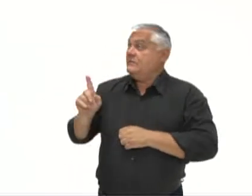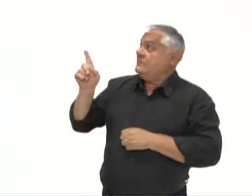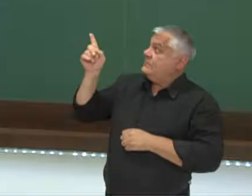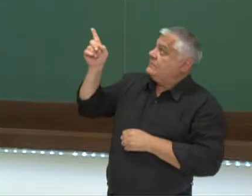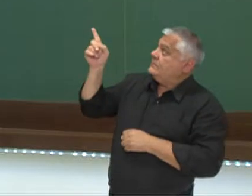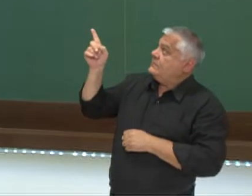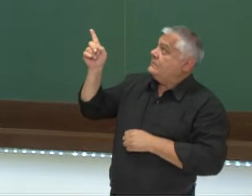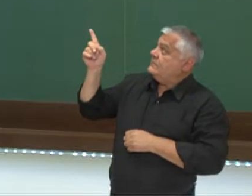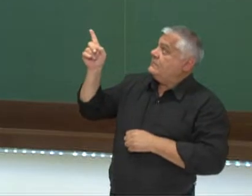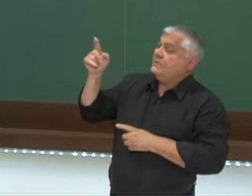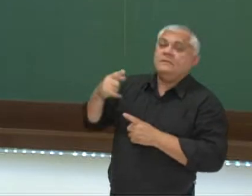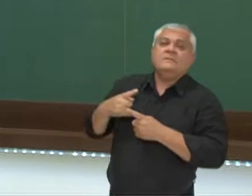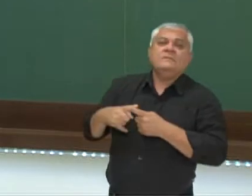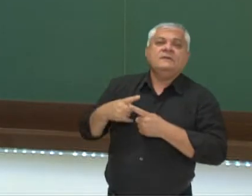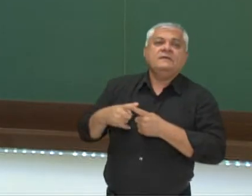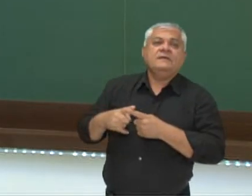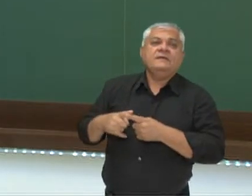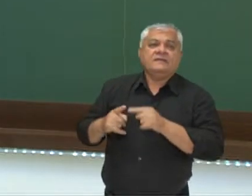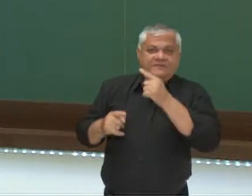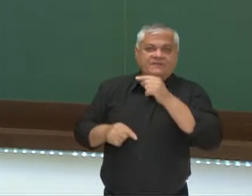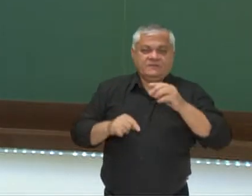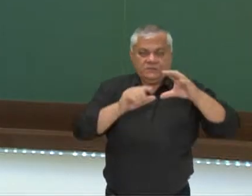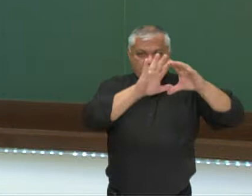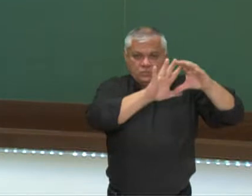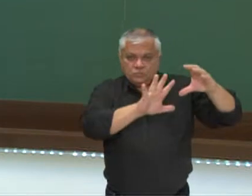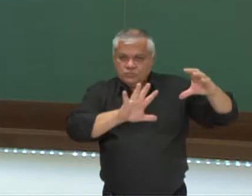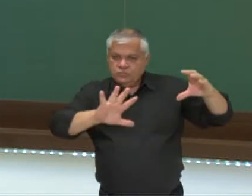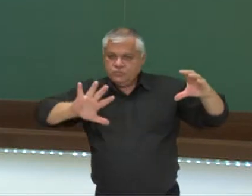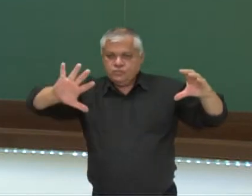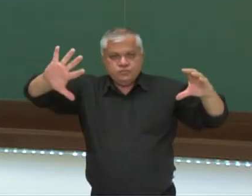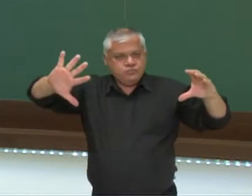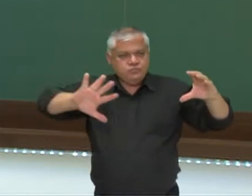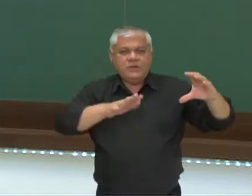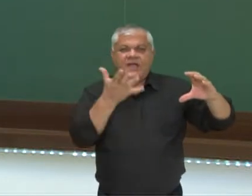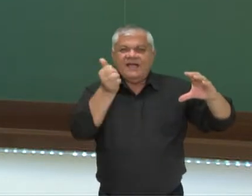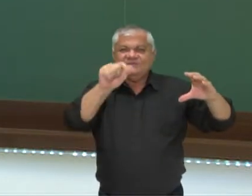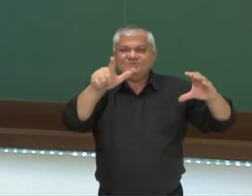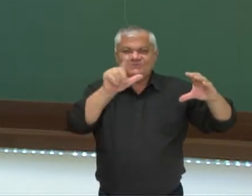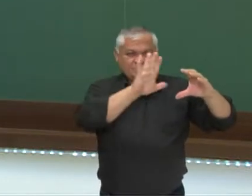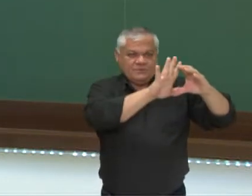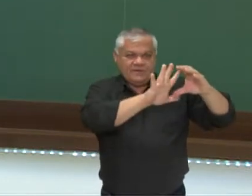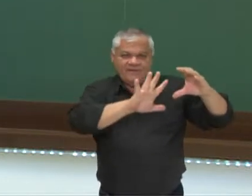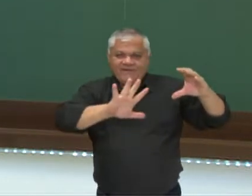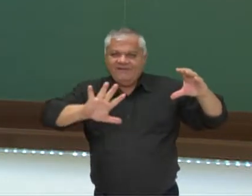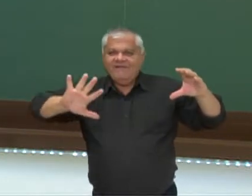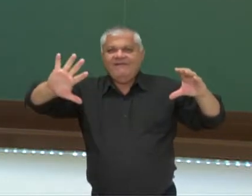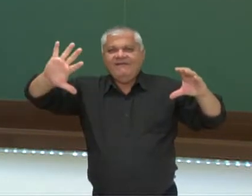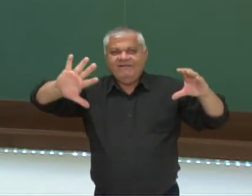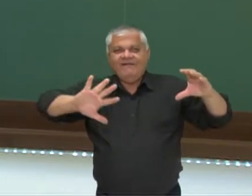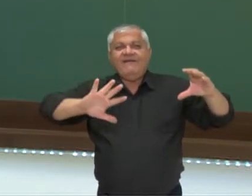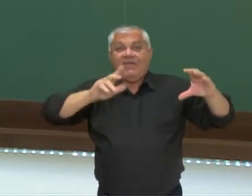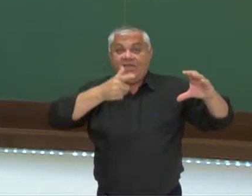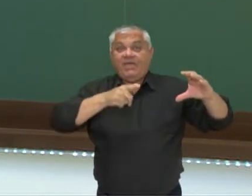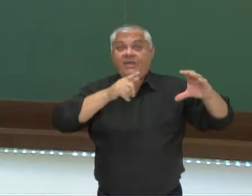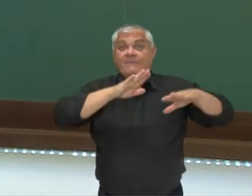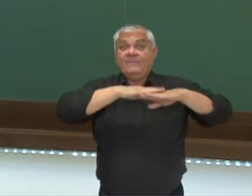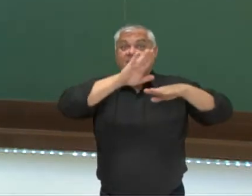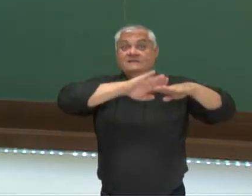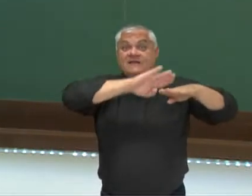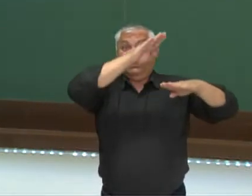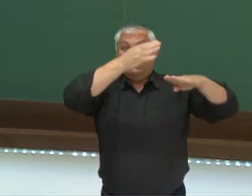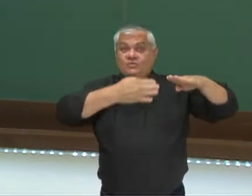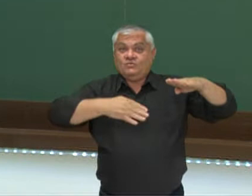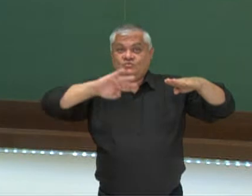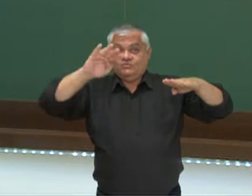que você saiba que nesta área aqui, nós temos um divisor de água. Então nós temos uma área de relevo mais elevado, que quando